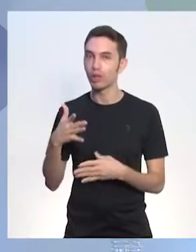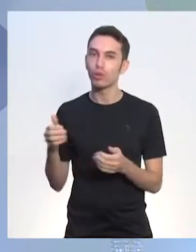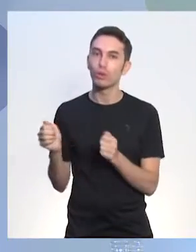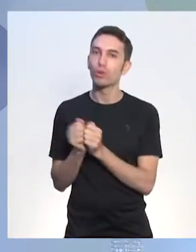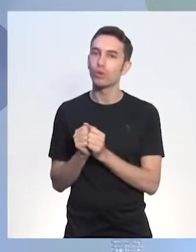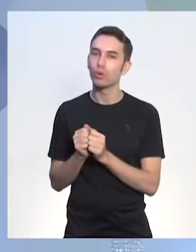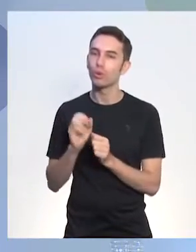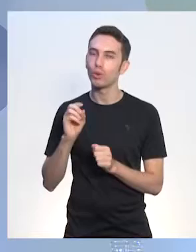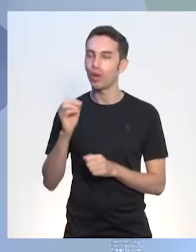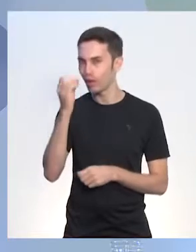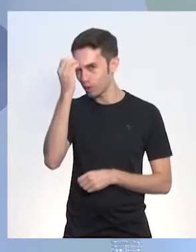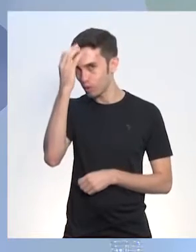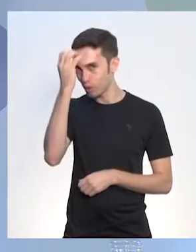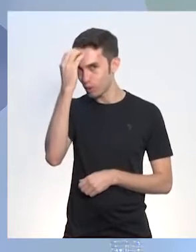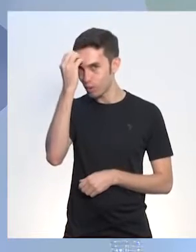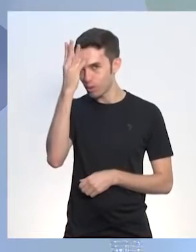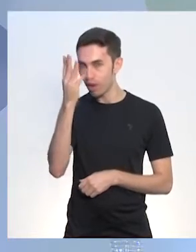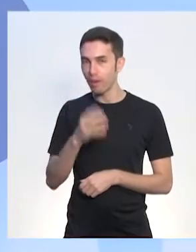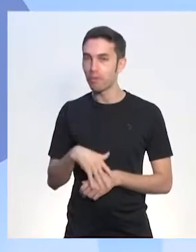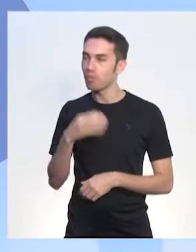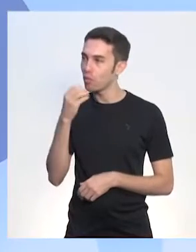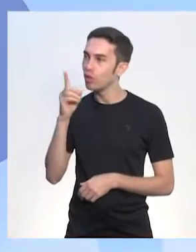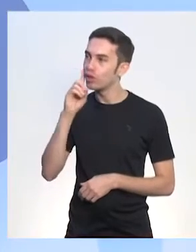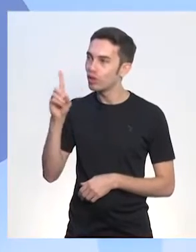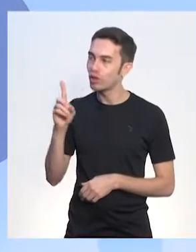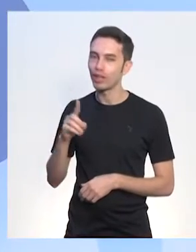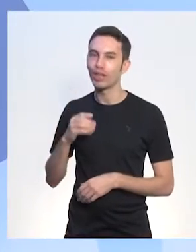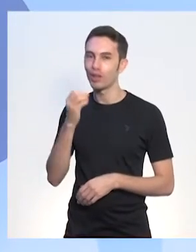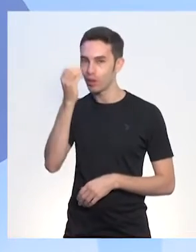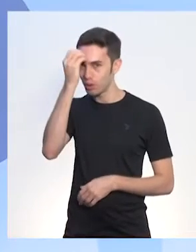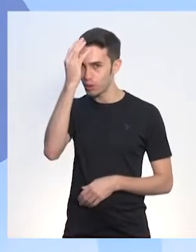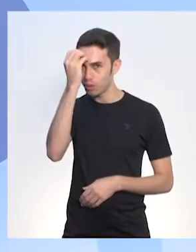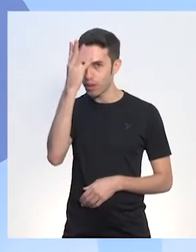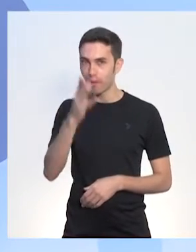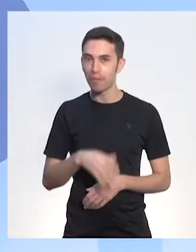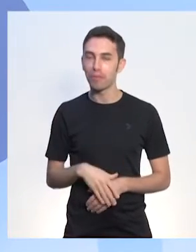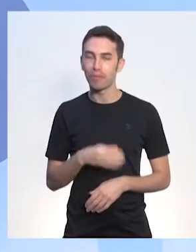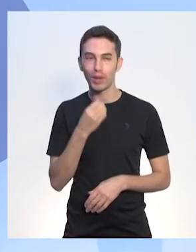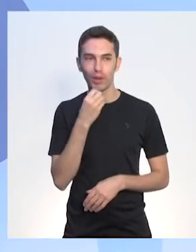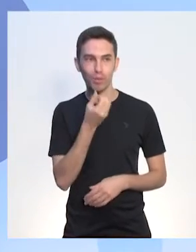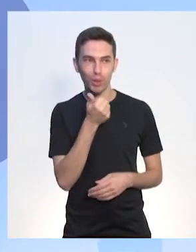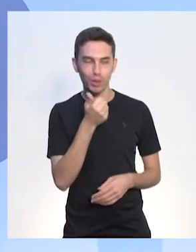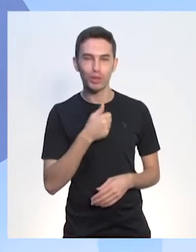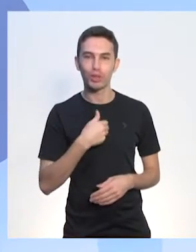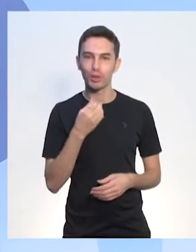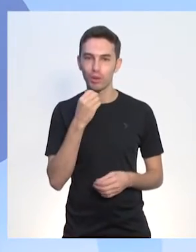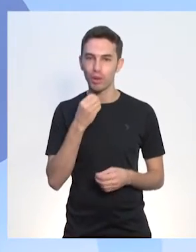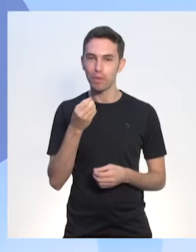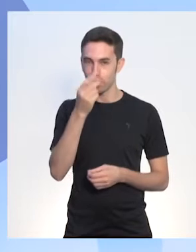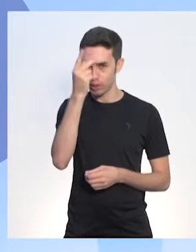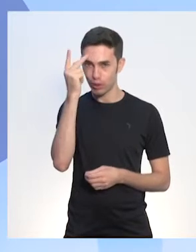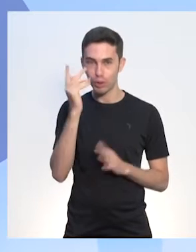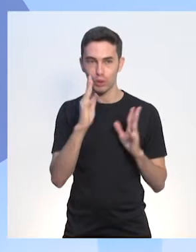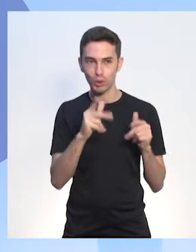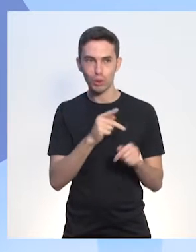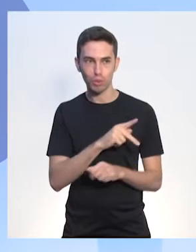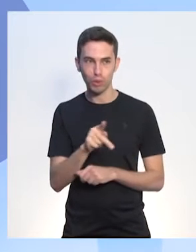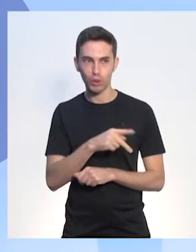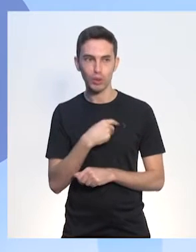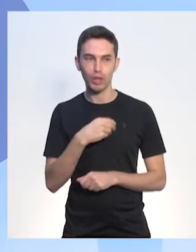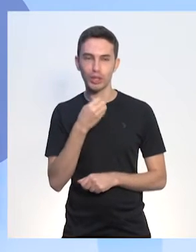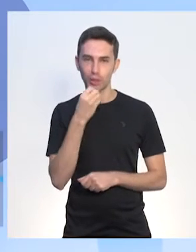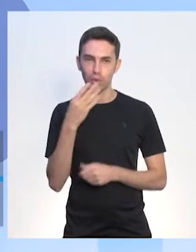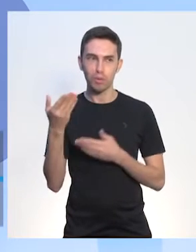professor Osmar. Bom dia, Osmar. Bom dia, Lê, tudo bem? Tá? Bom retorno, os professores aqui cumprimentando você também, tá? A